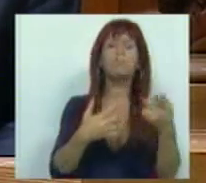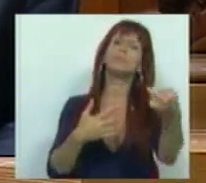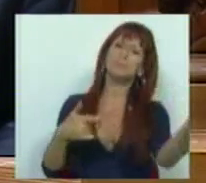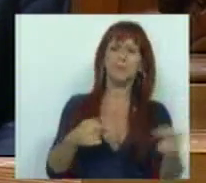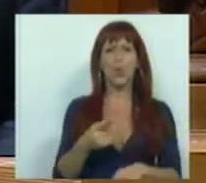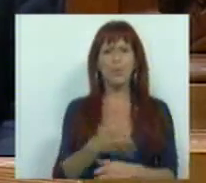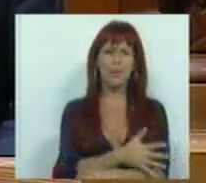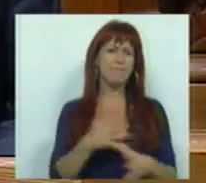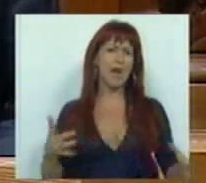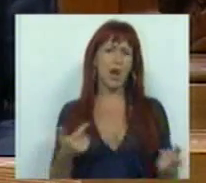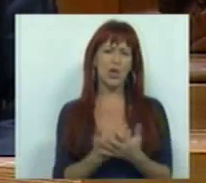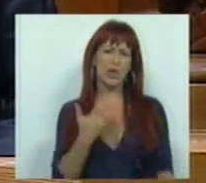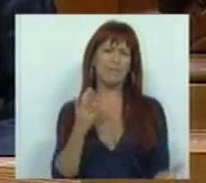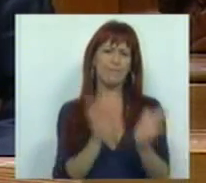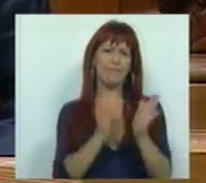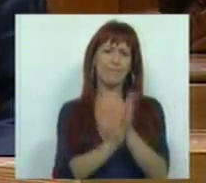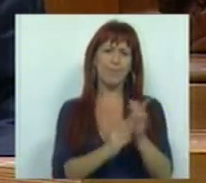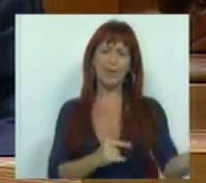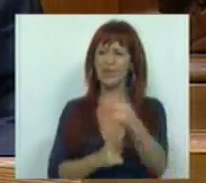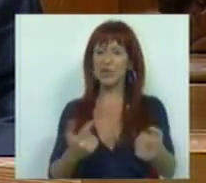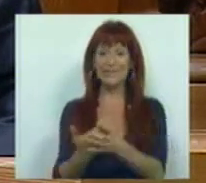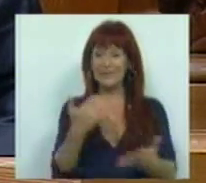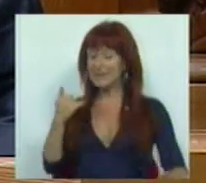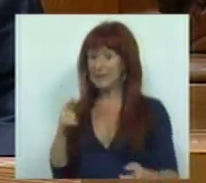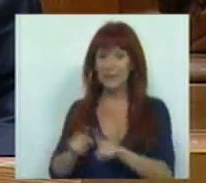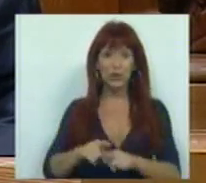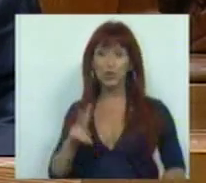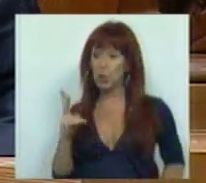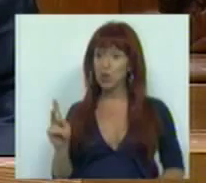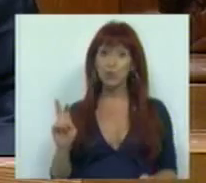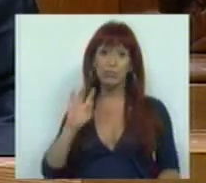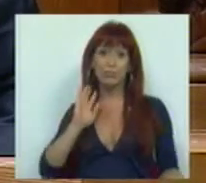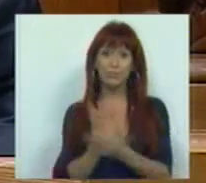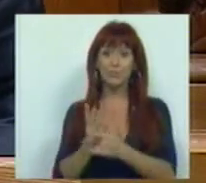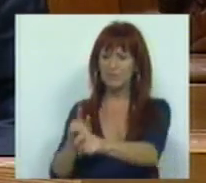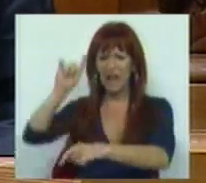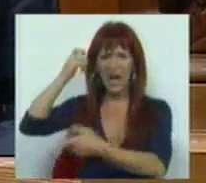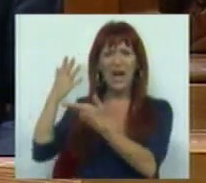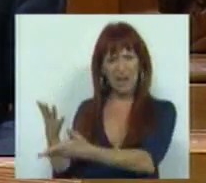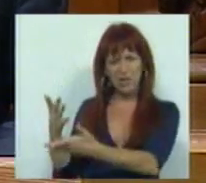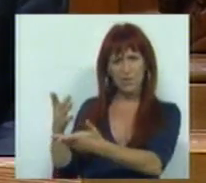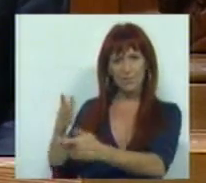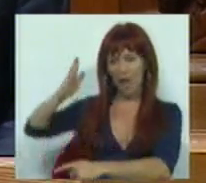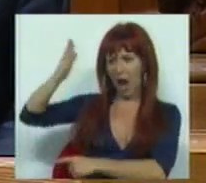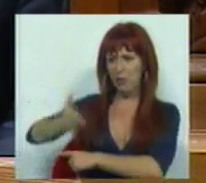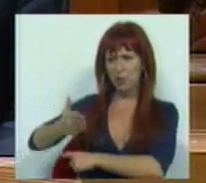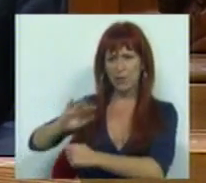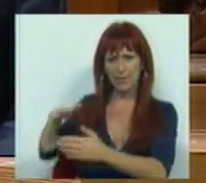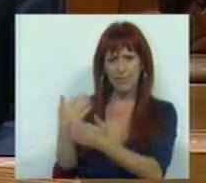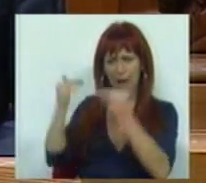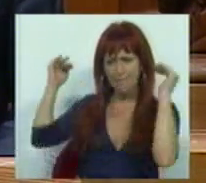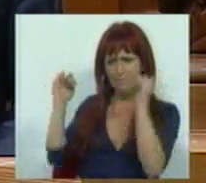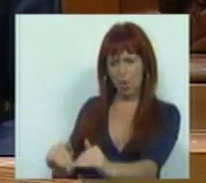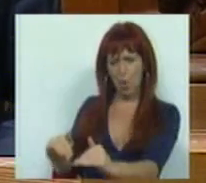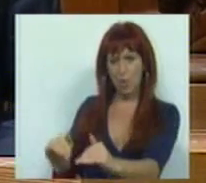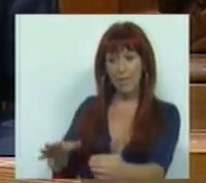esta é uma das maiores evidências que se retira destes 2 últimos anos de crise. A austeridade leva à